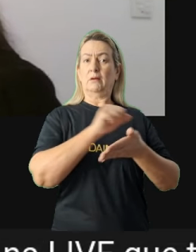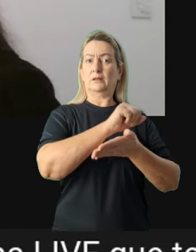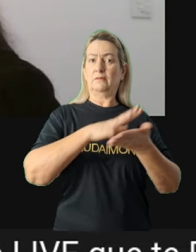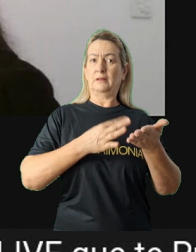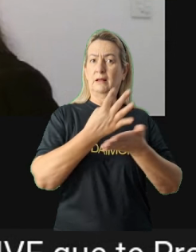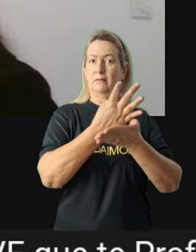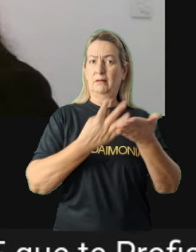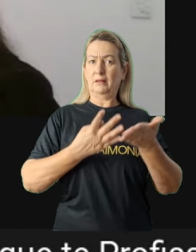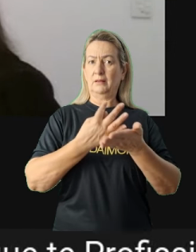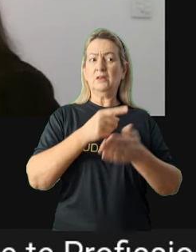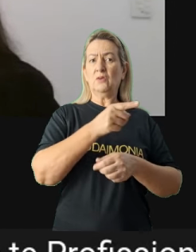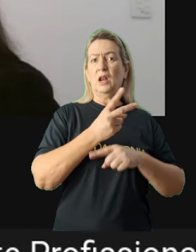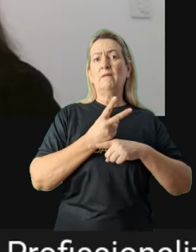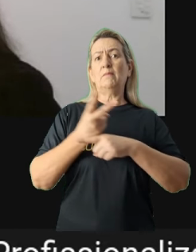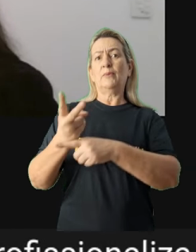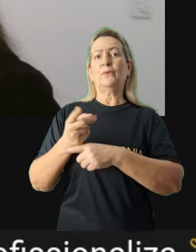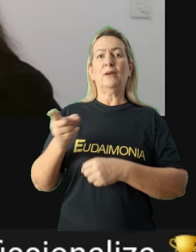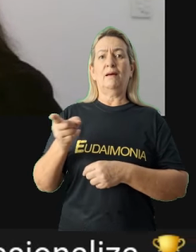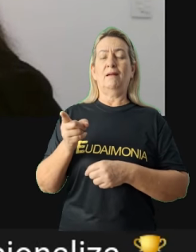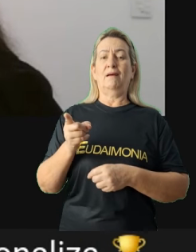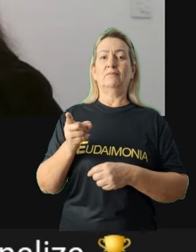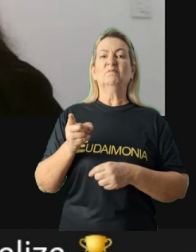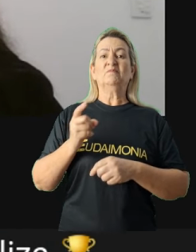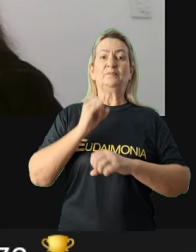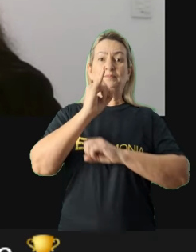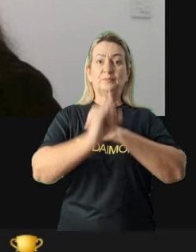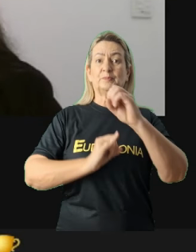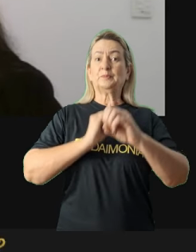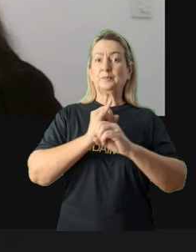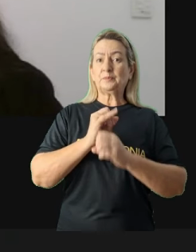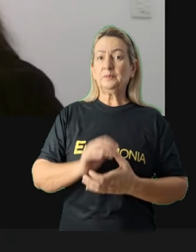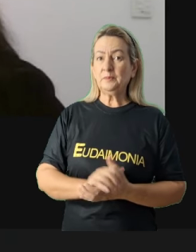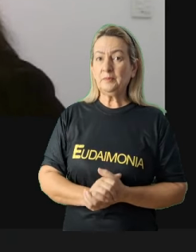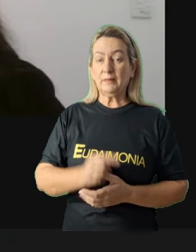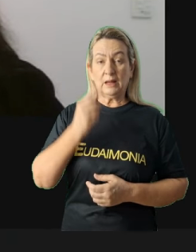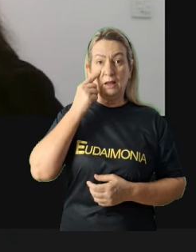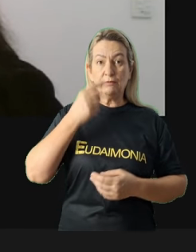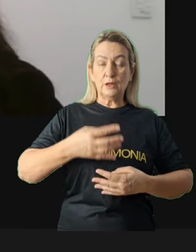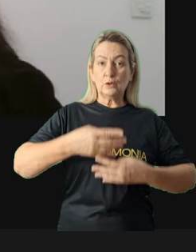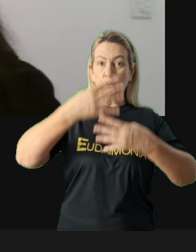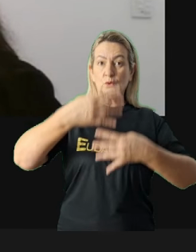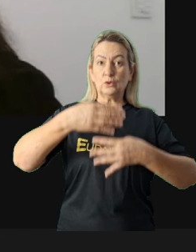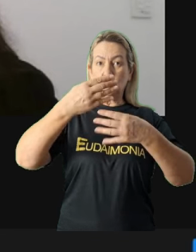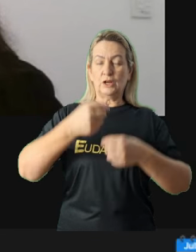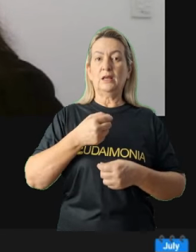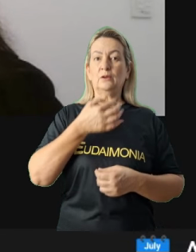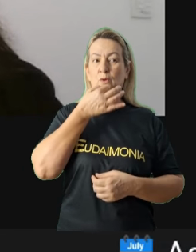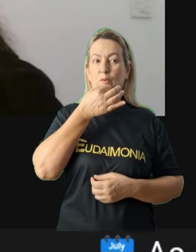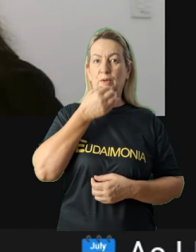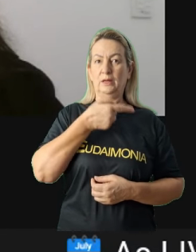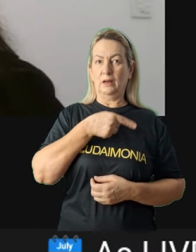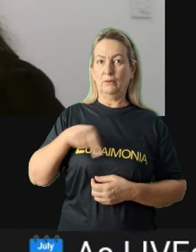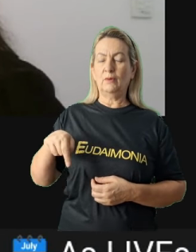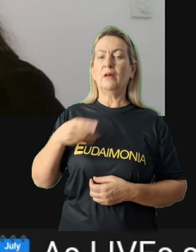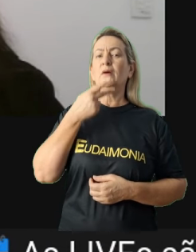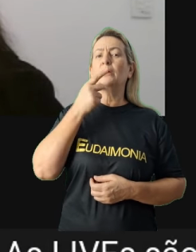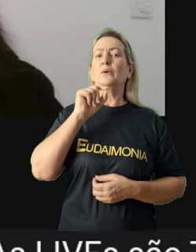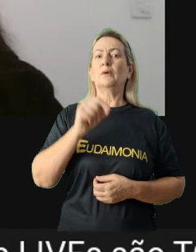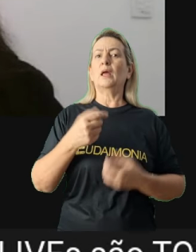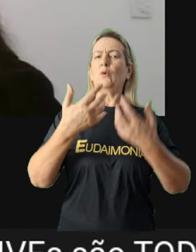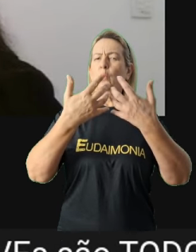estar na frente para isso. E daí eu vi um comentário aqui no chat que a Olga falou de que é bem